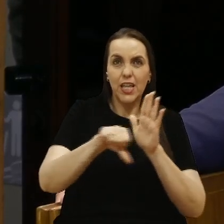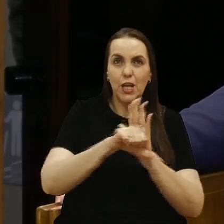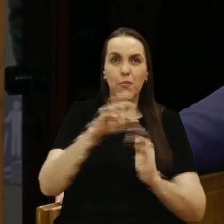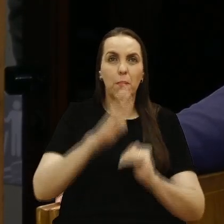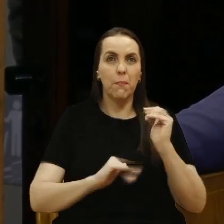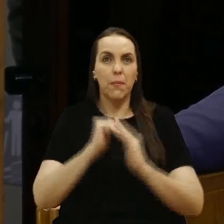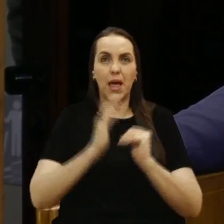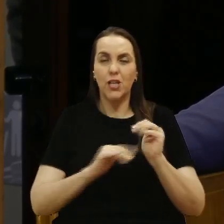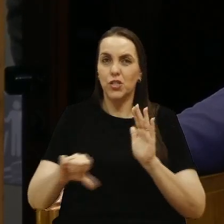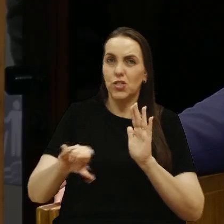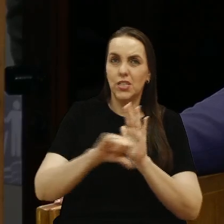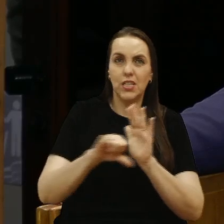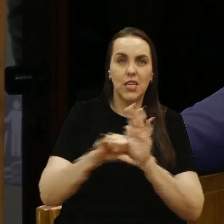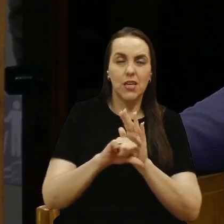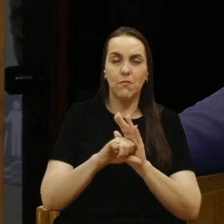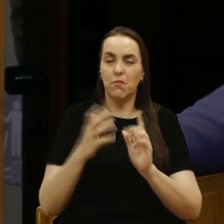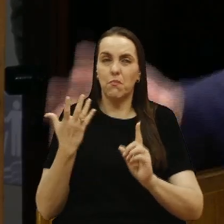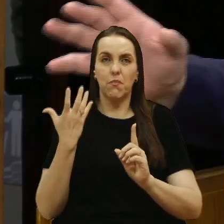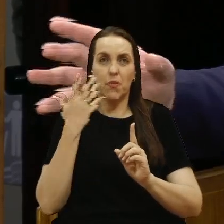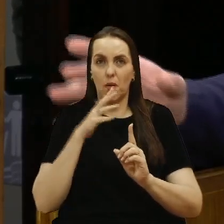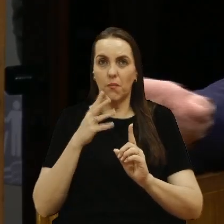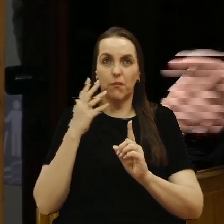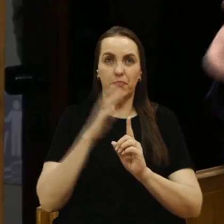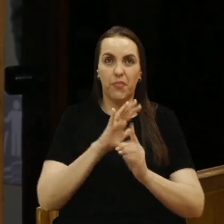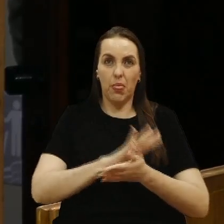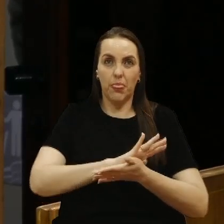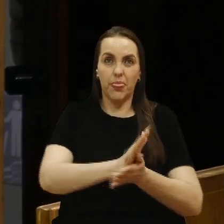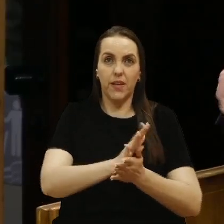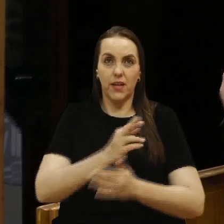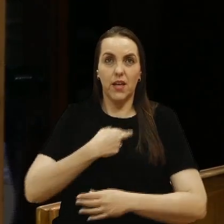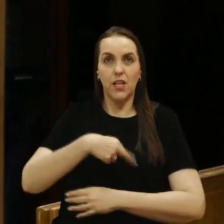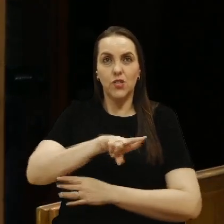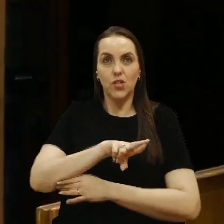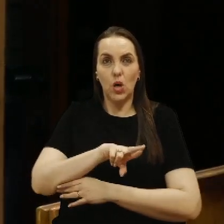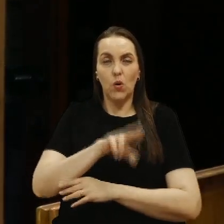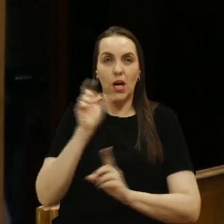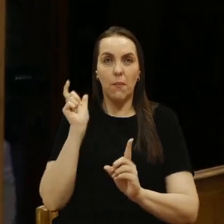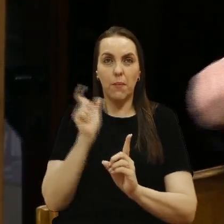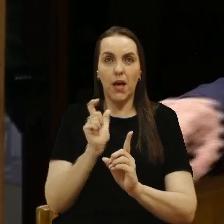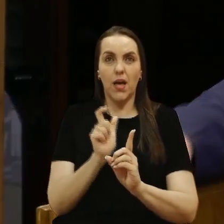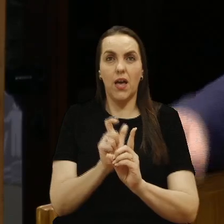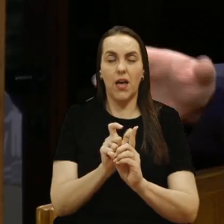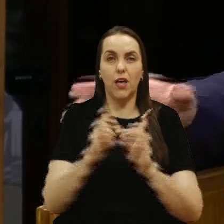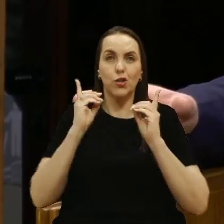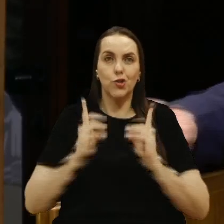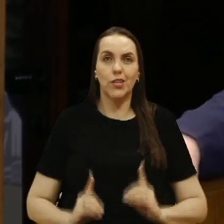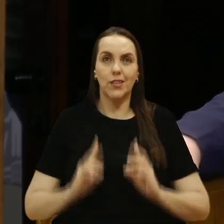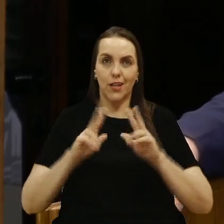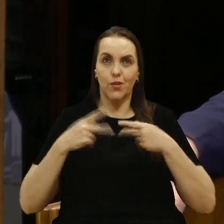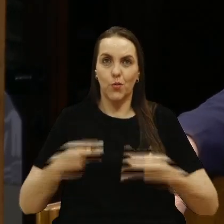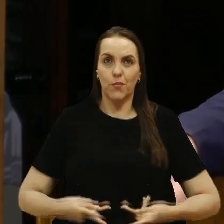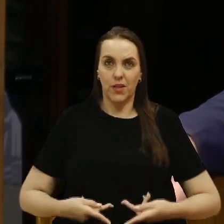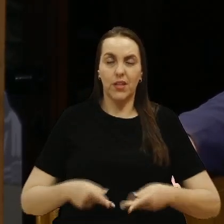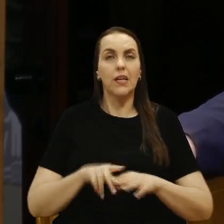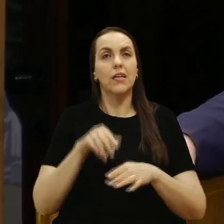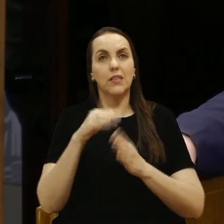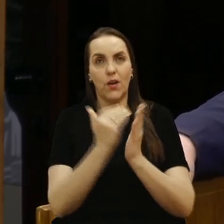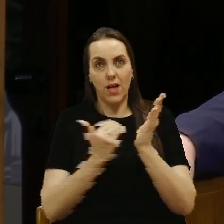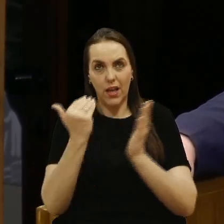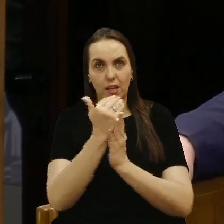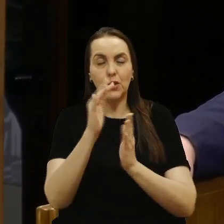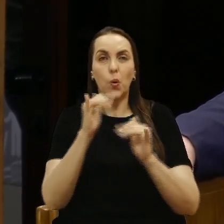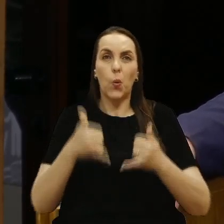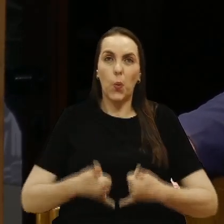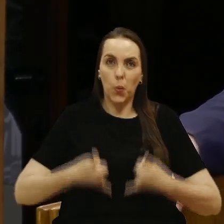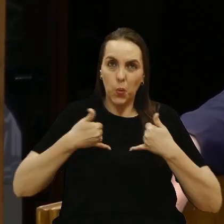que atentem contra a intolerância religiosa e, de maneira geral, ataquem a dignidade da pessoa humana. E, além disso, também tenho o orgulho e a